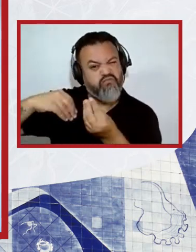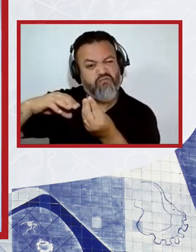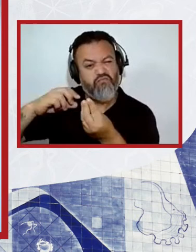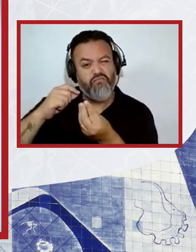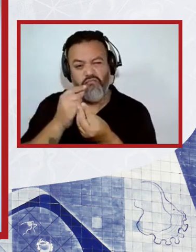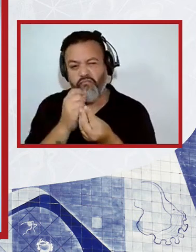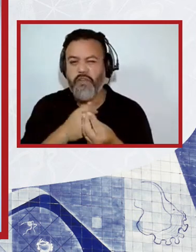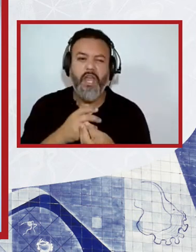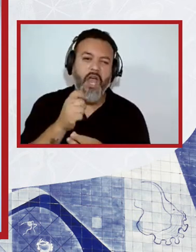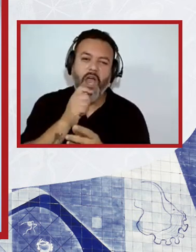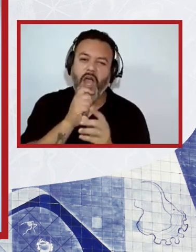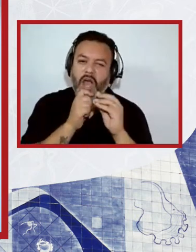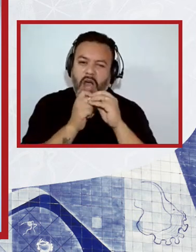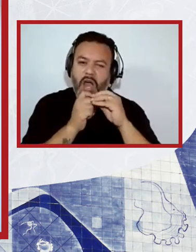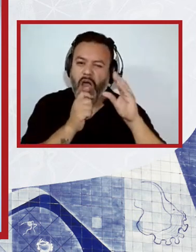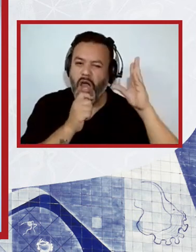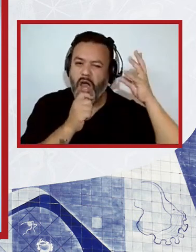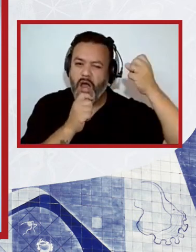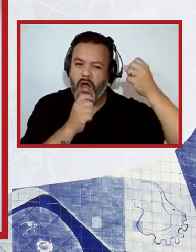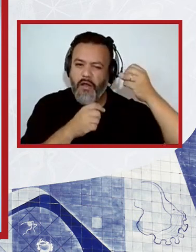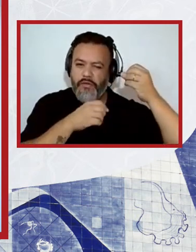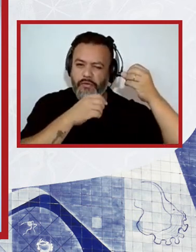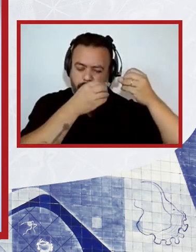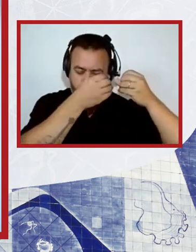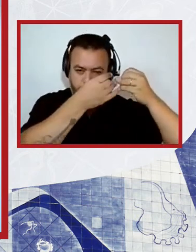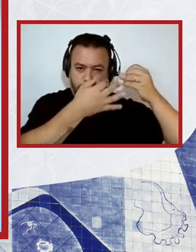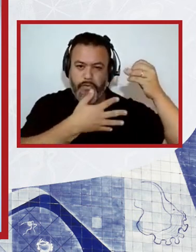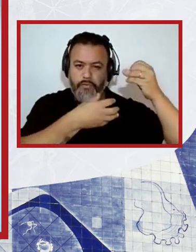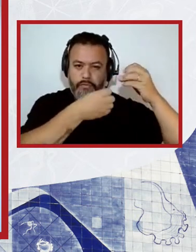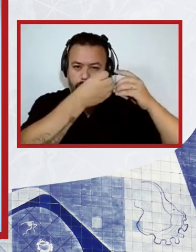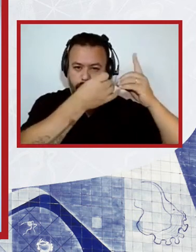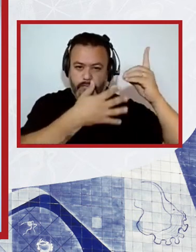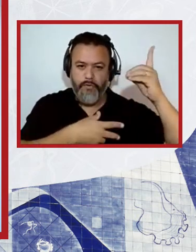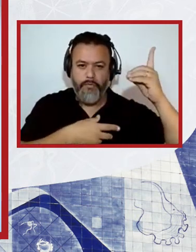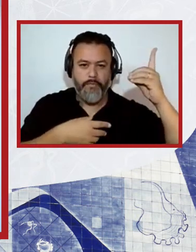né, e resolvi pesquisar sobre